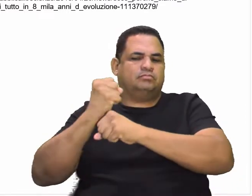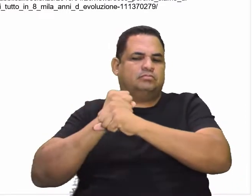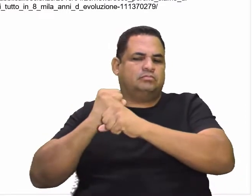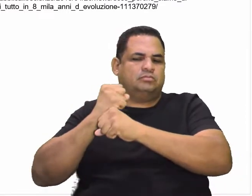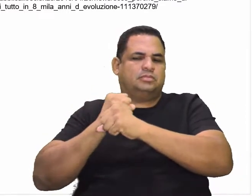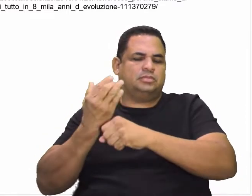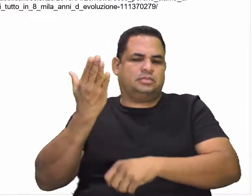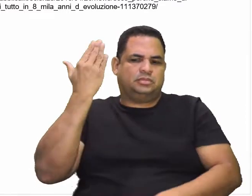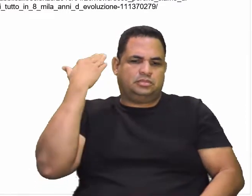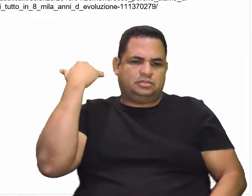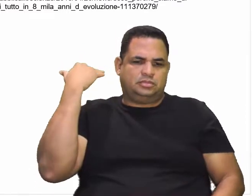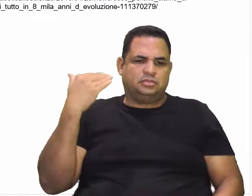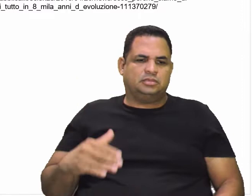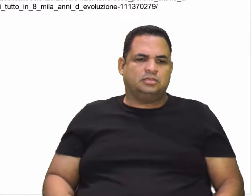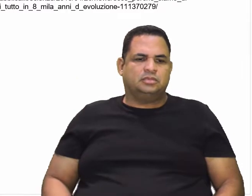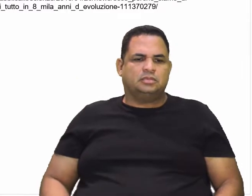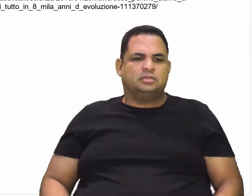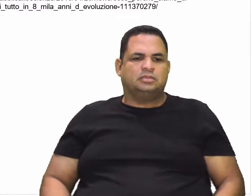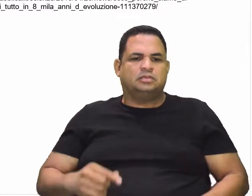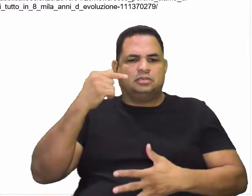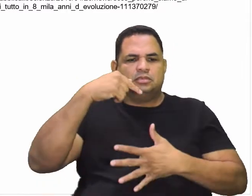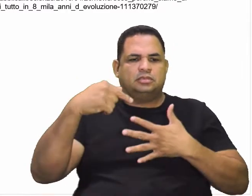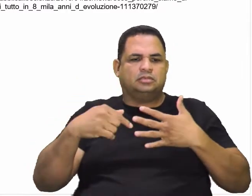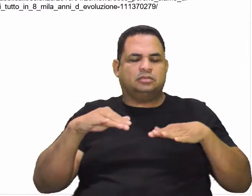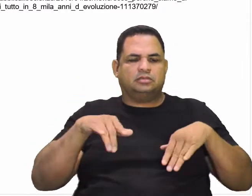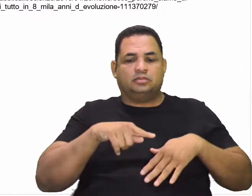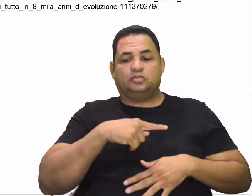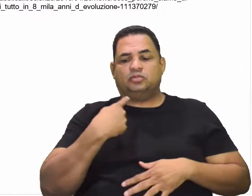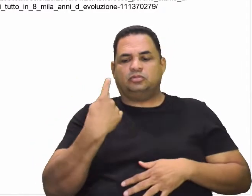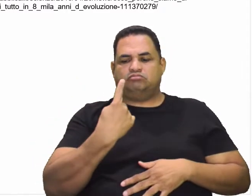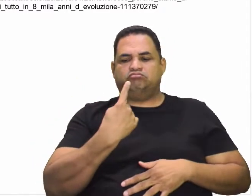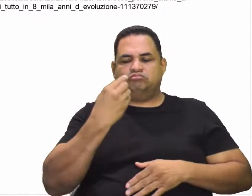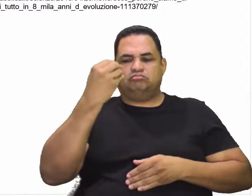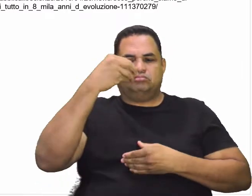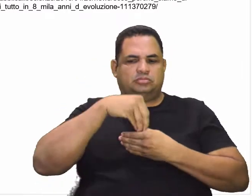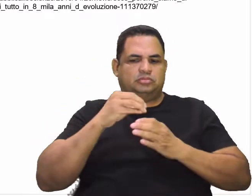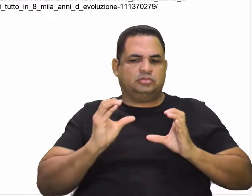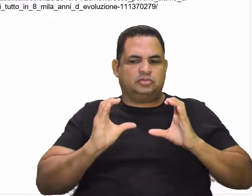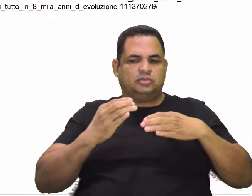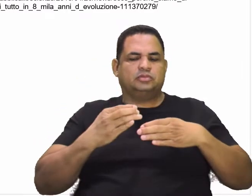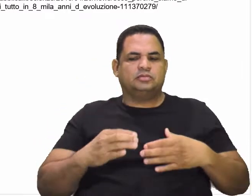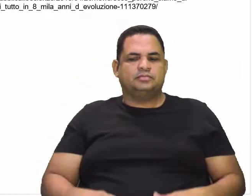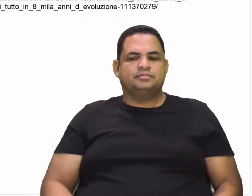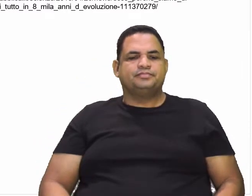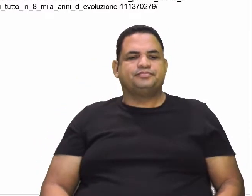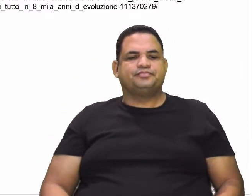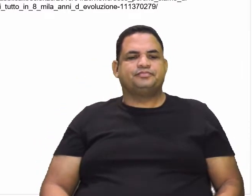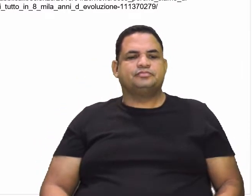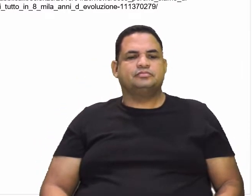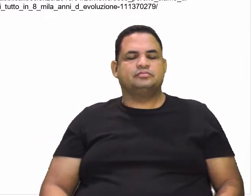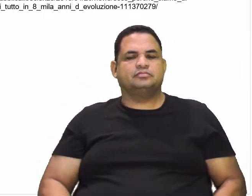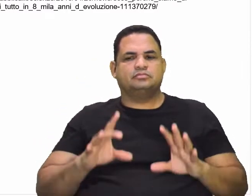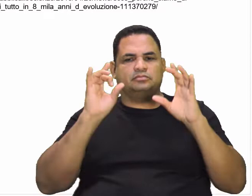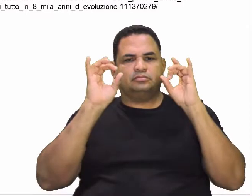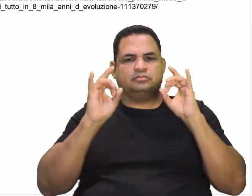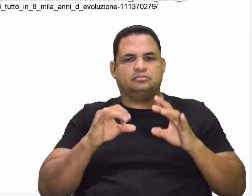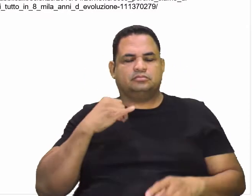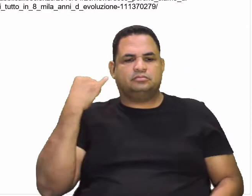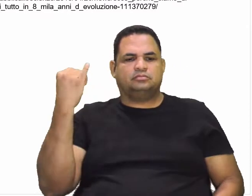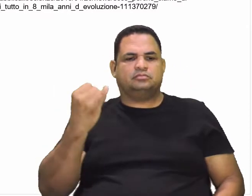sapiens. É a espécie a qual pertencemos. Isso é um detalhe